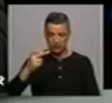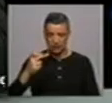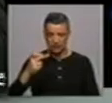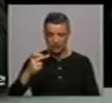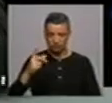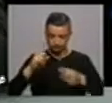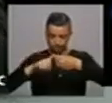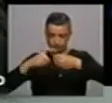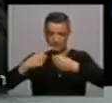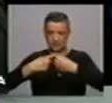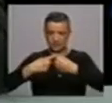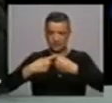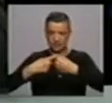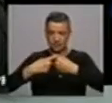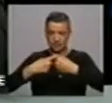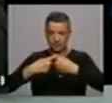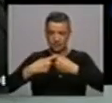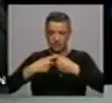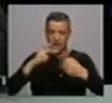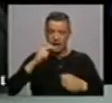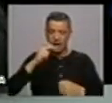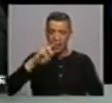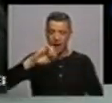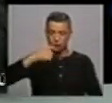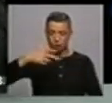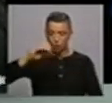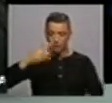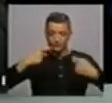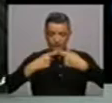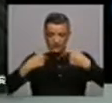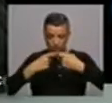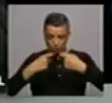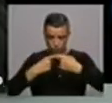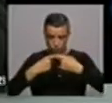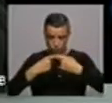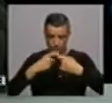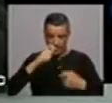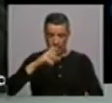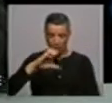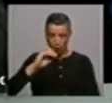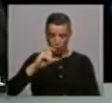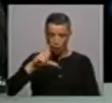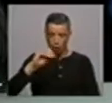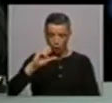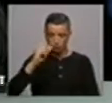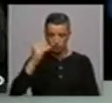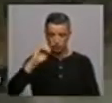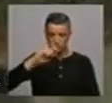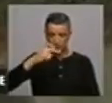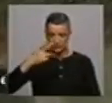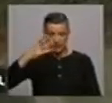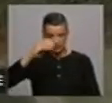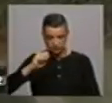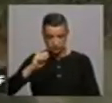parceria entre astrofísicos e ecologistas da Liverpool John Moores University. e que, de